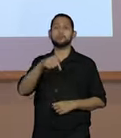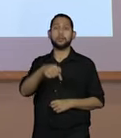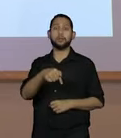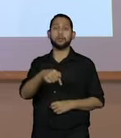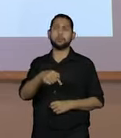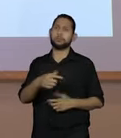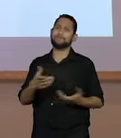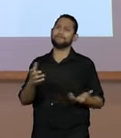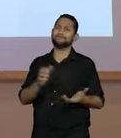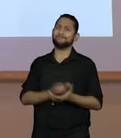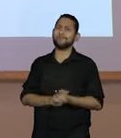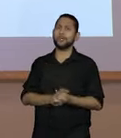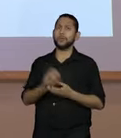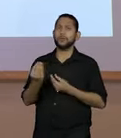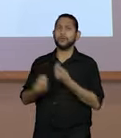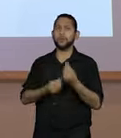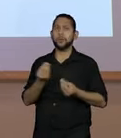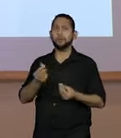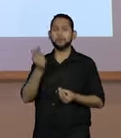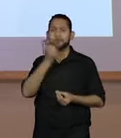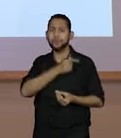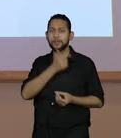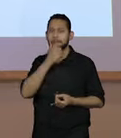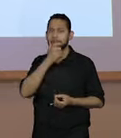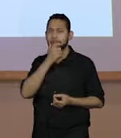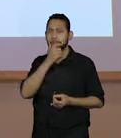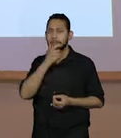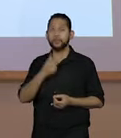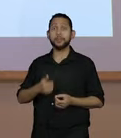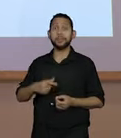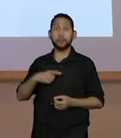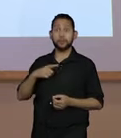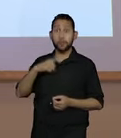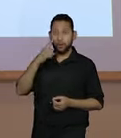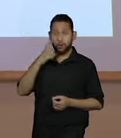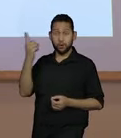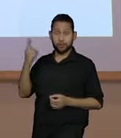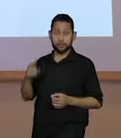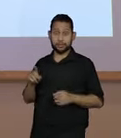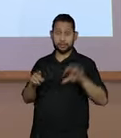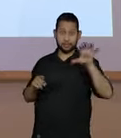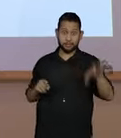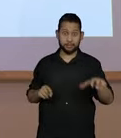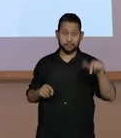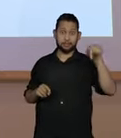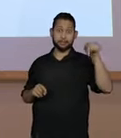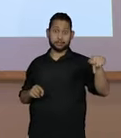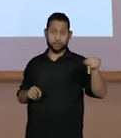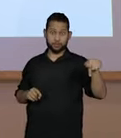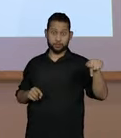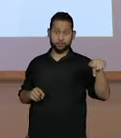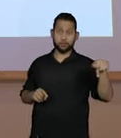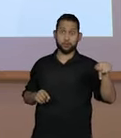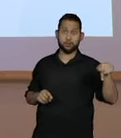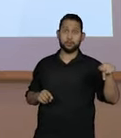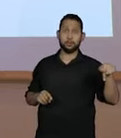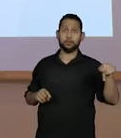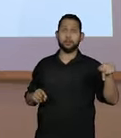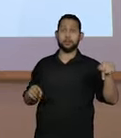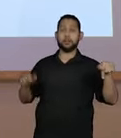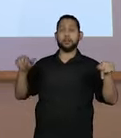7. Temos que igualar. O que a gente vai fazer? Temos 7 desse lado, descontamos 1